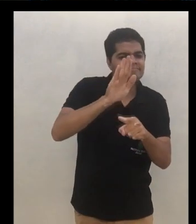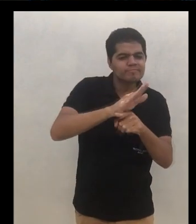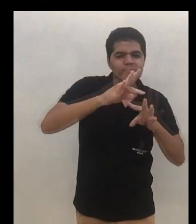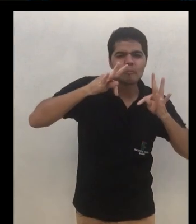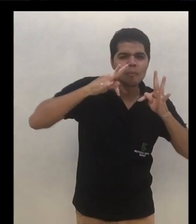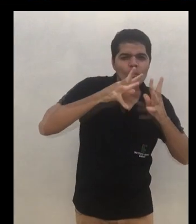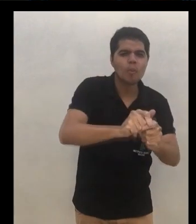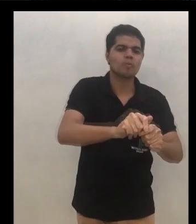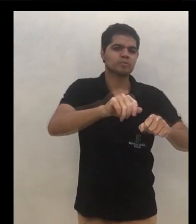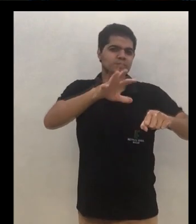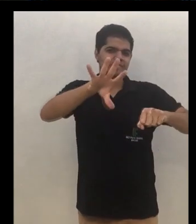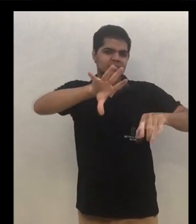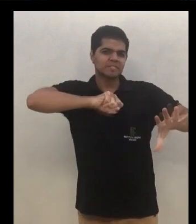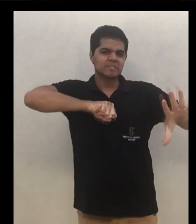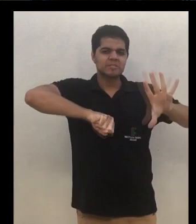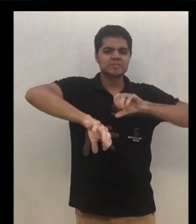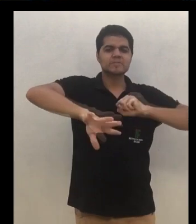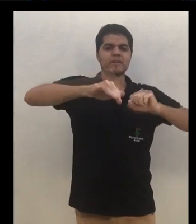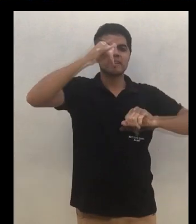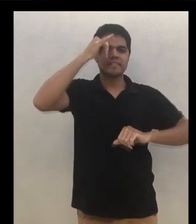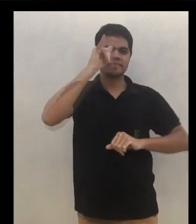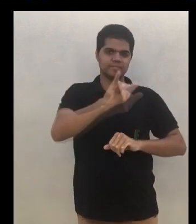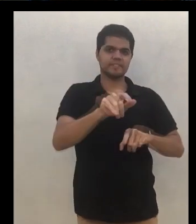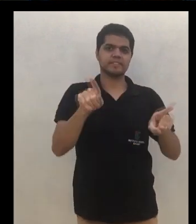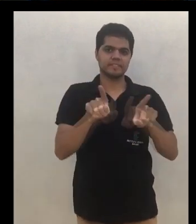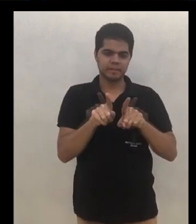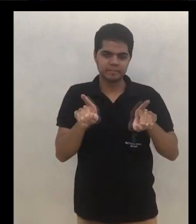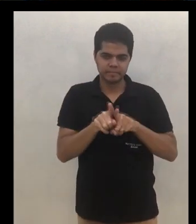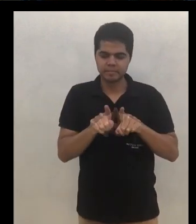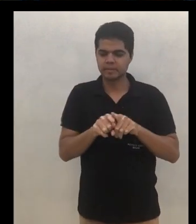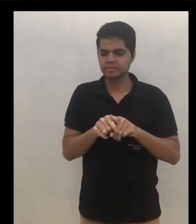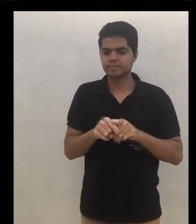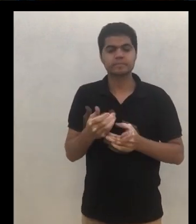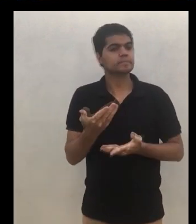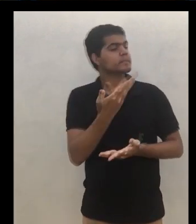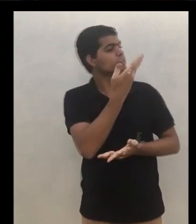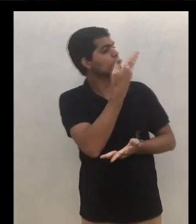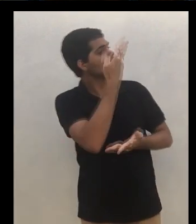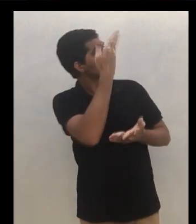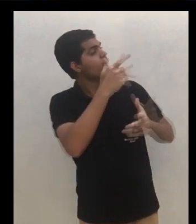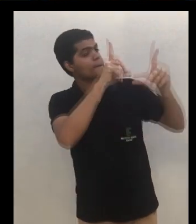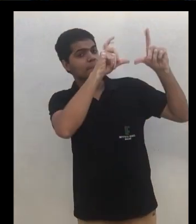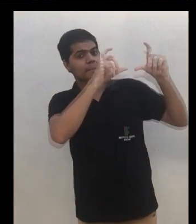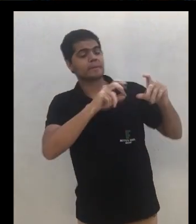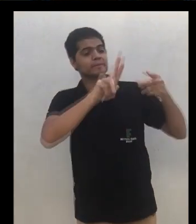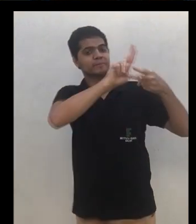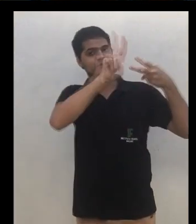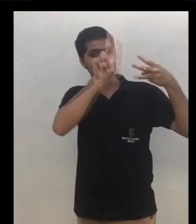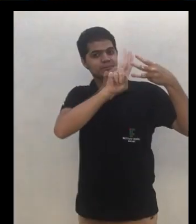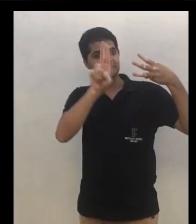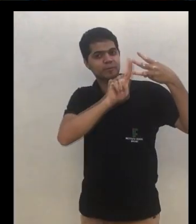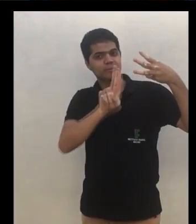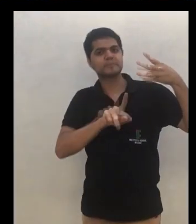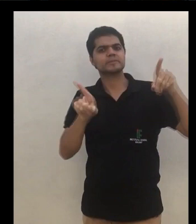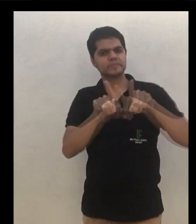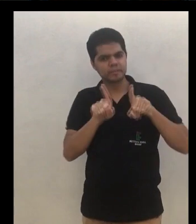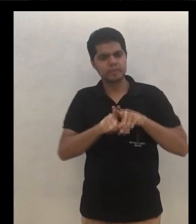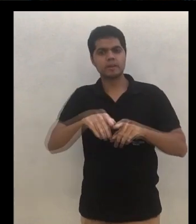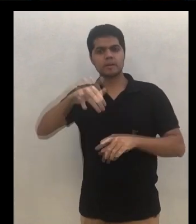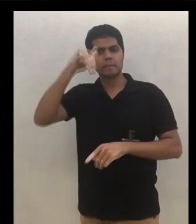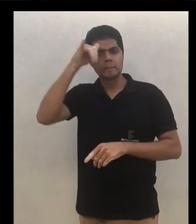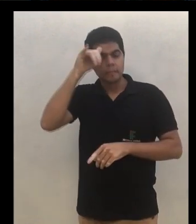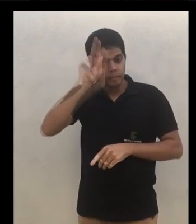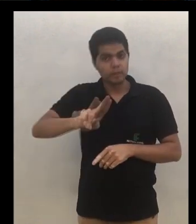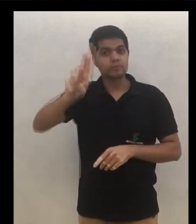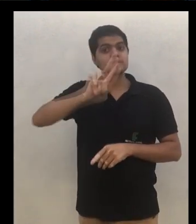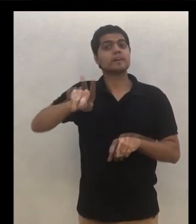de eucalipto, tá? A tuia e o nim, você pode também estar utilizando como repelente, né?